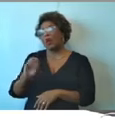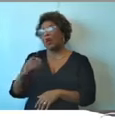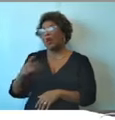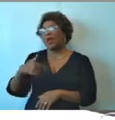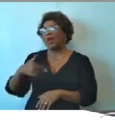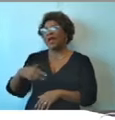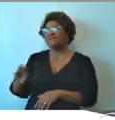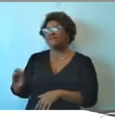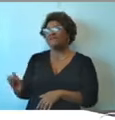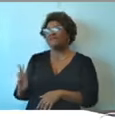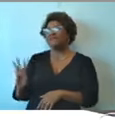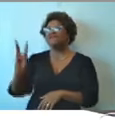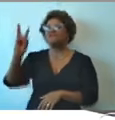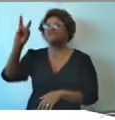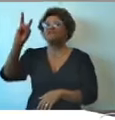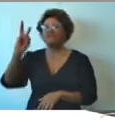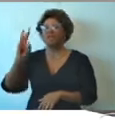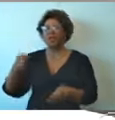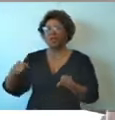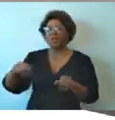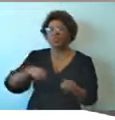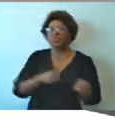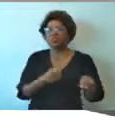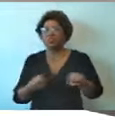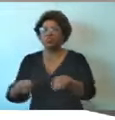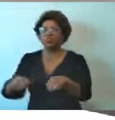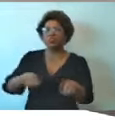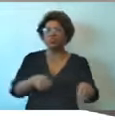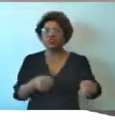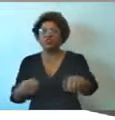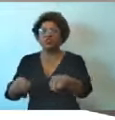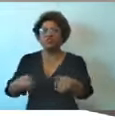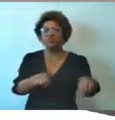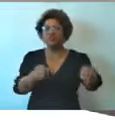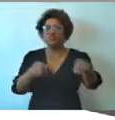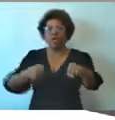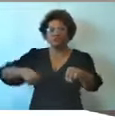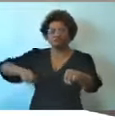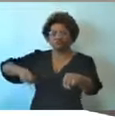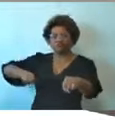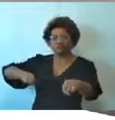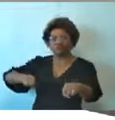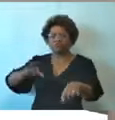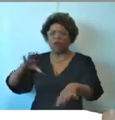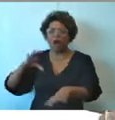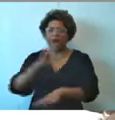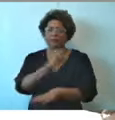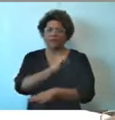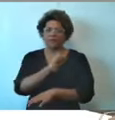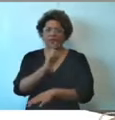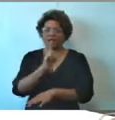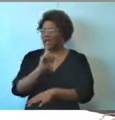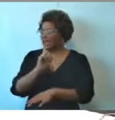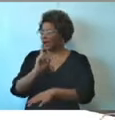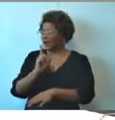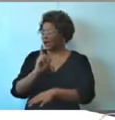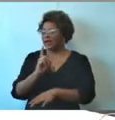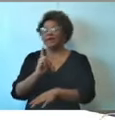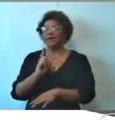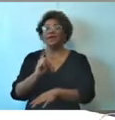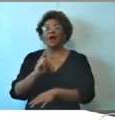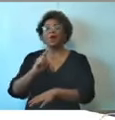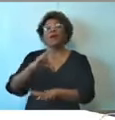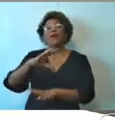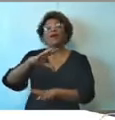costurando, vem numa velocidade inadequada, não obedecem às regras de